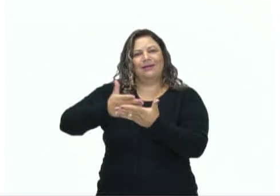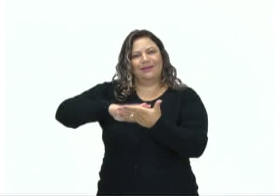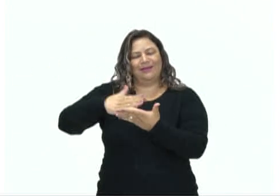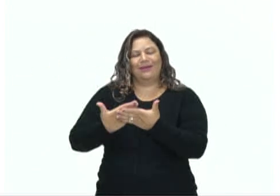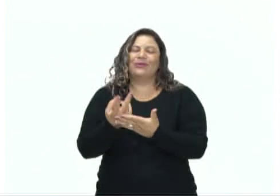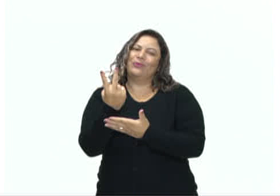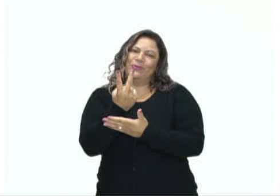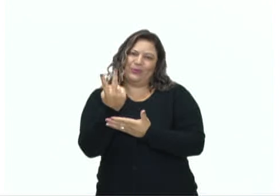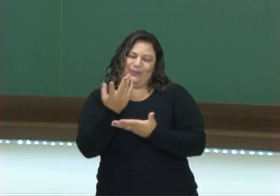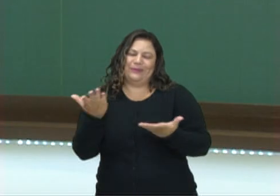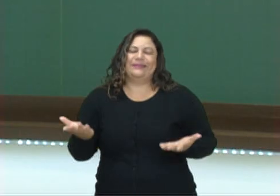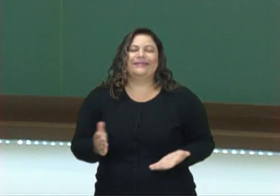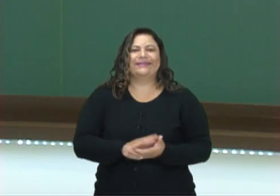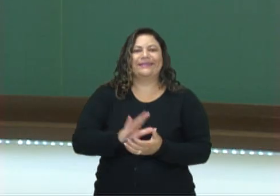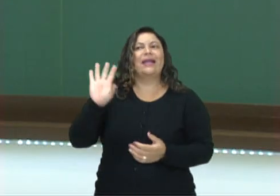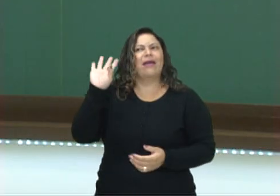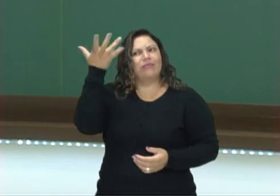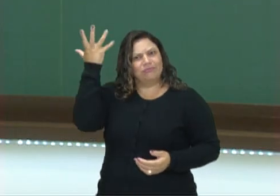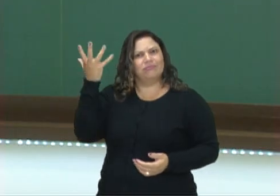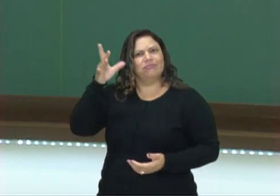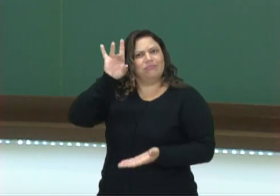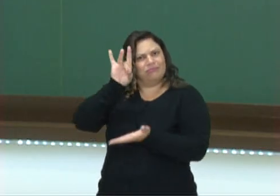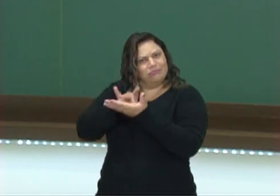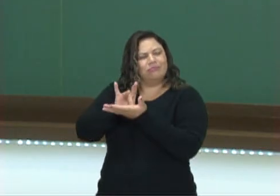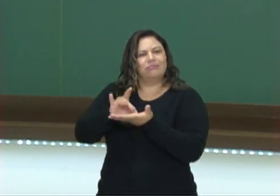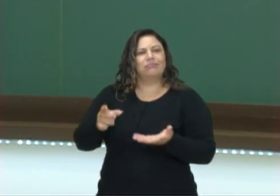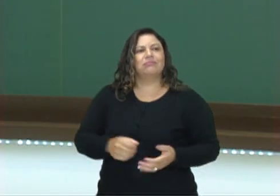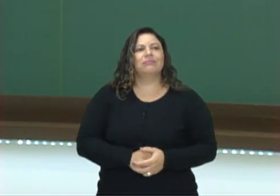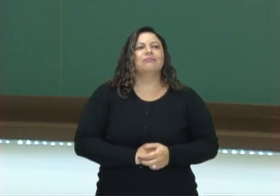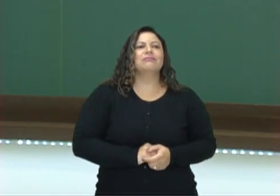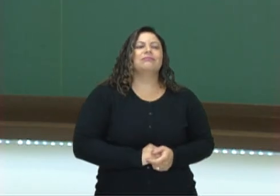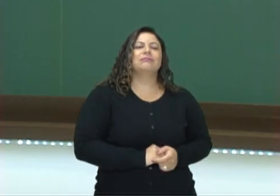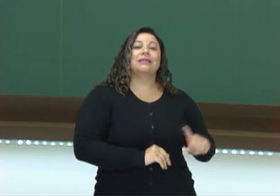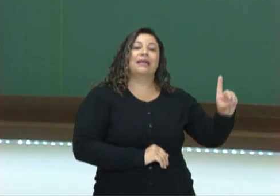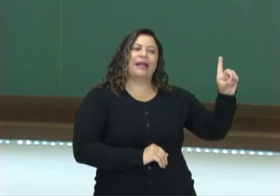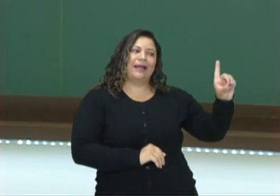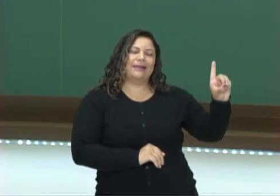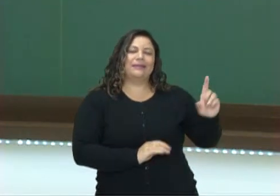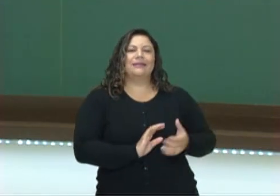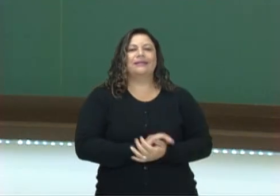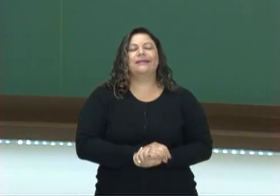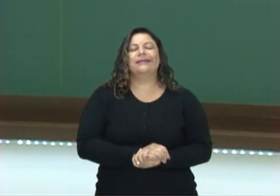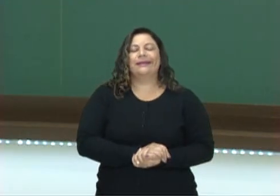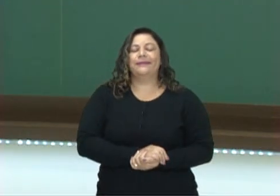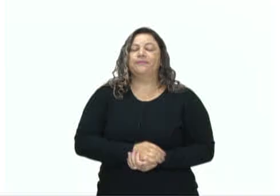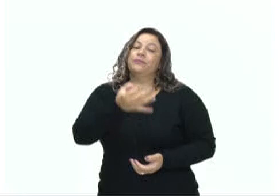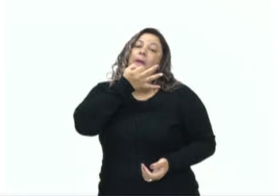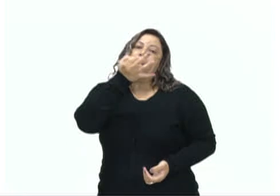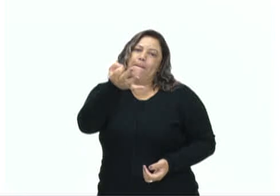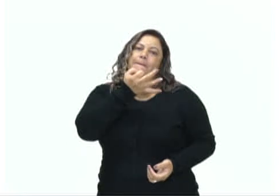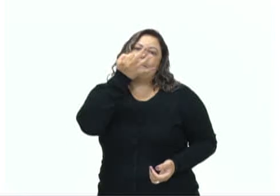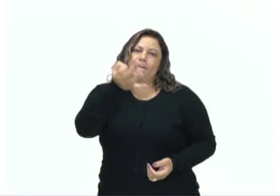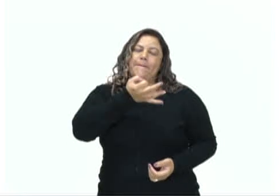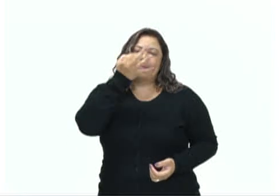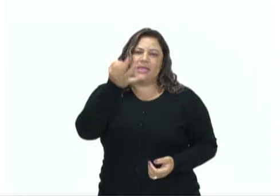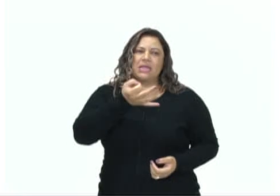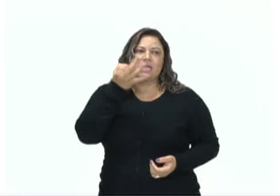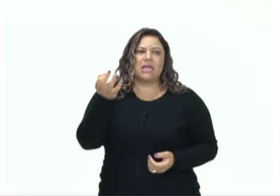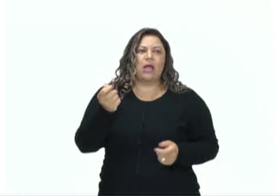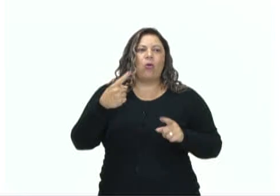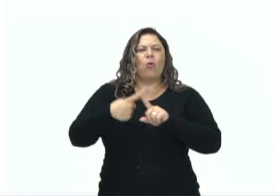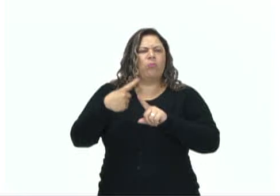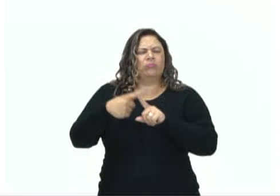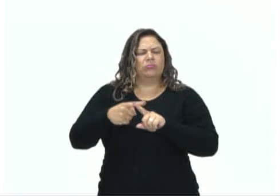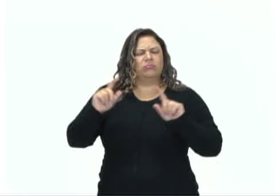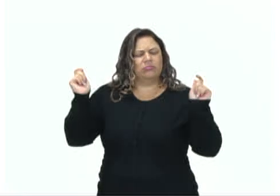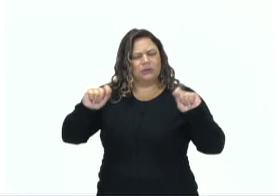Libras. É um acontecimento verídico, é um fato. Letra D, uma opinião. Esse sinal foi acolhedor